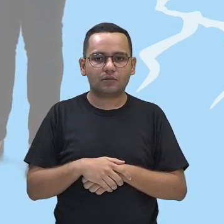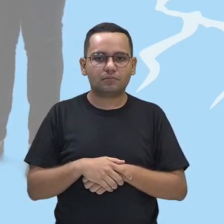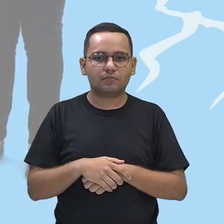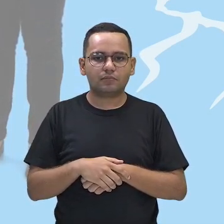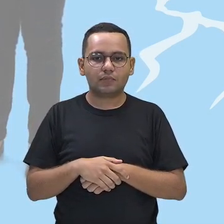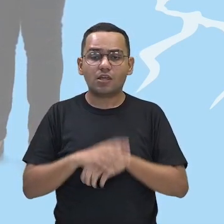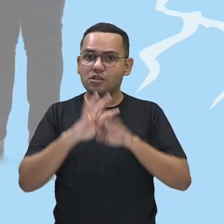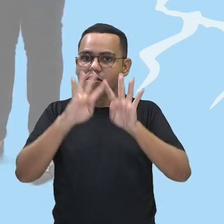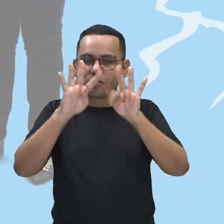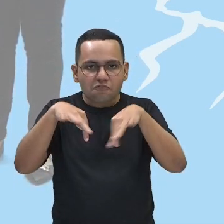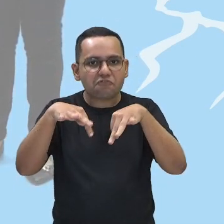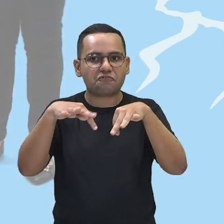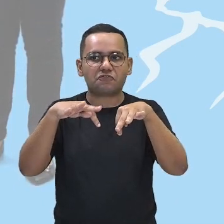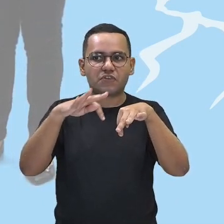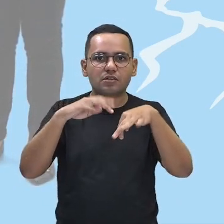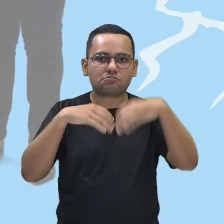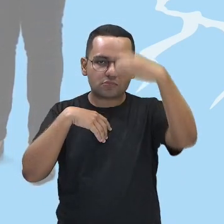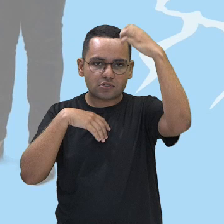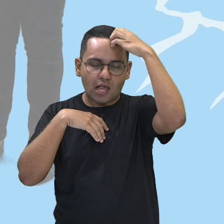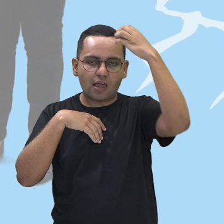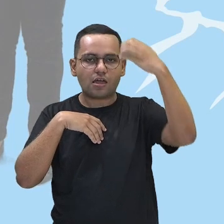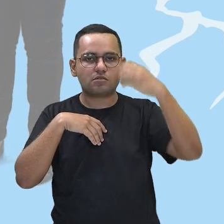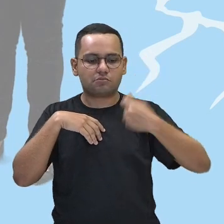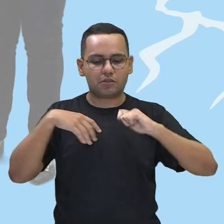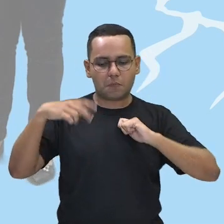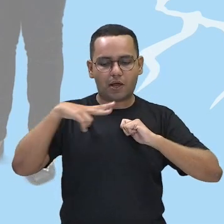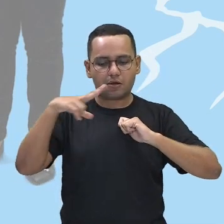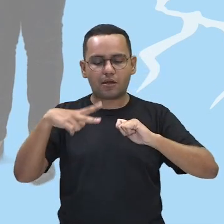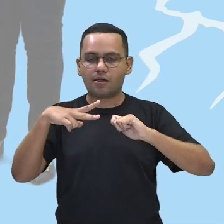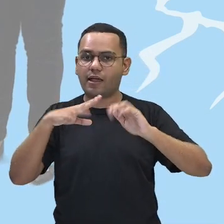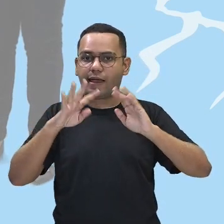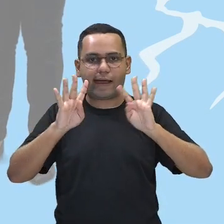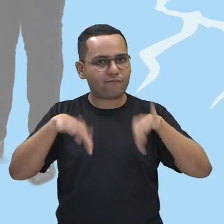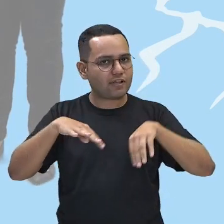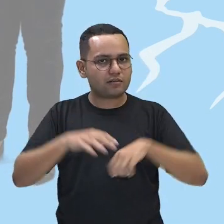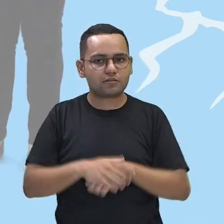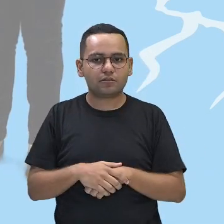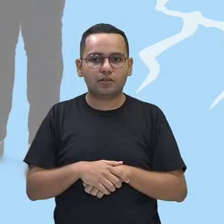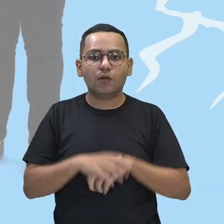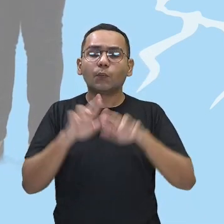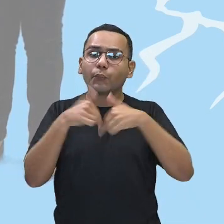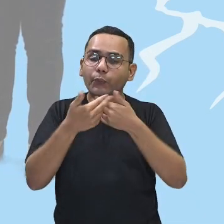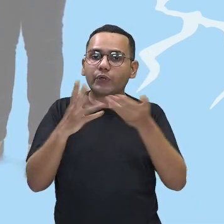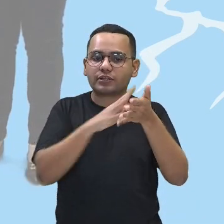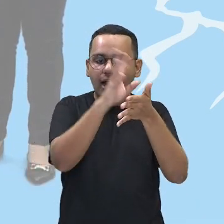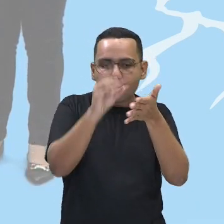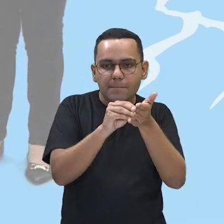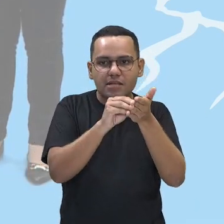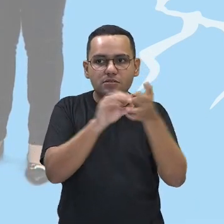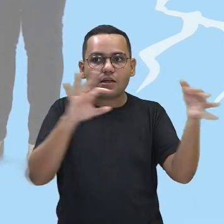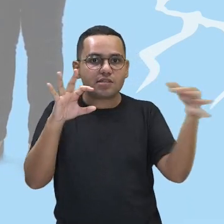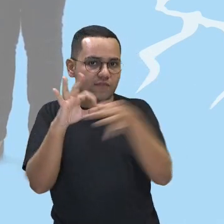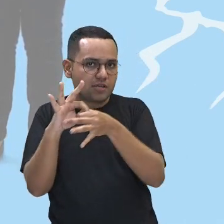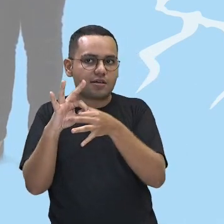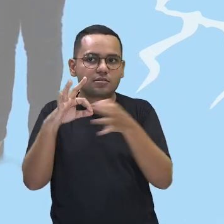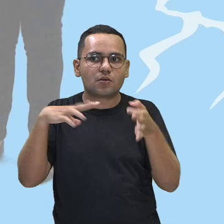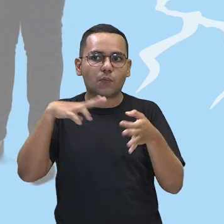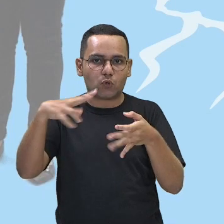Casas Ibéricas em 1640 permitiram que a Amazônia passasse a ser domínio legítimo de